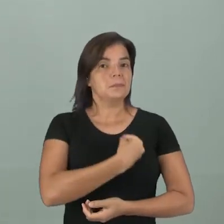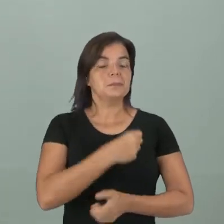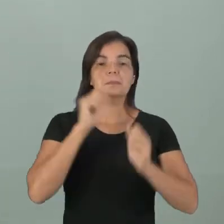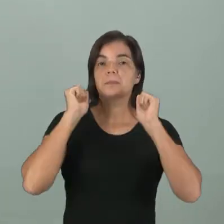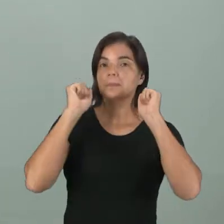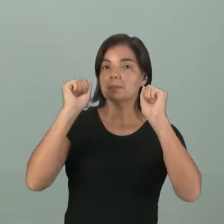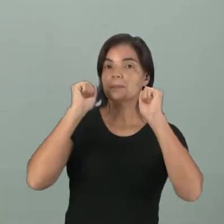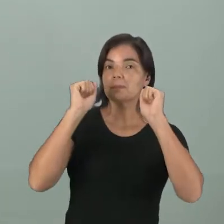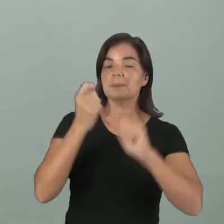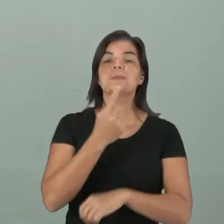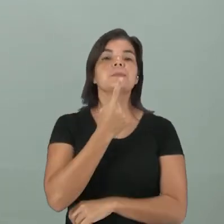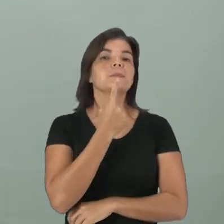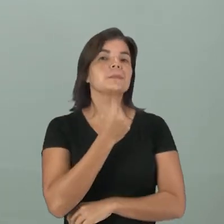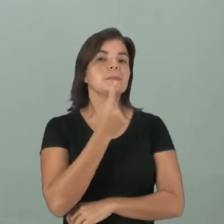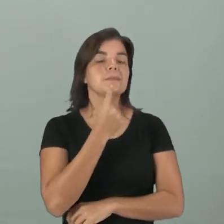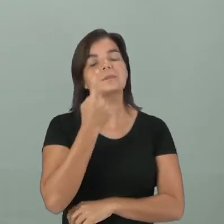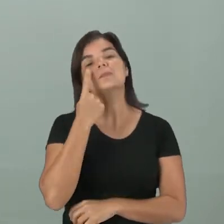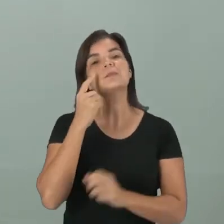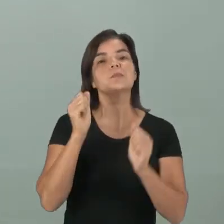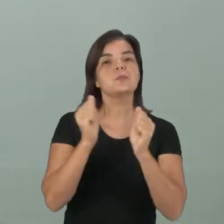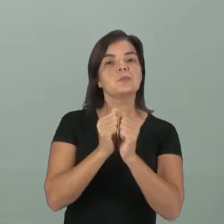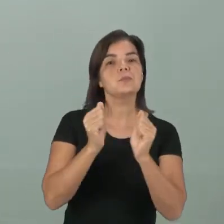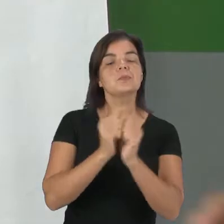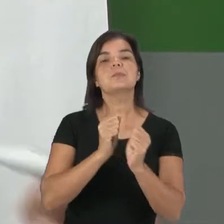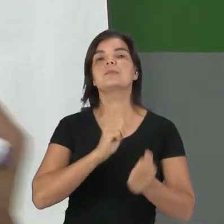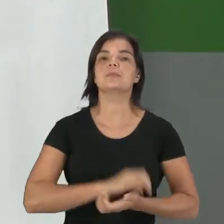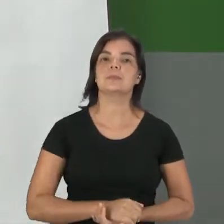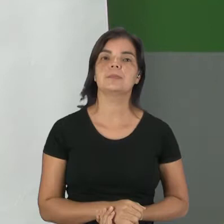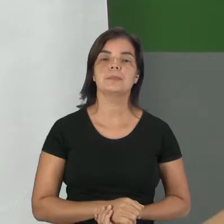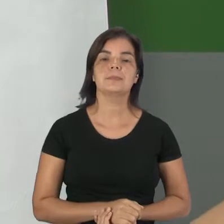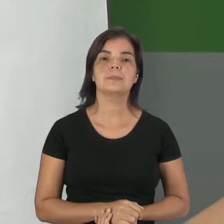torcida vermelha? Vamos observar juntos, olhem só.